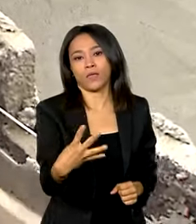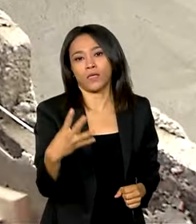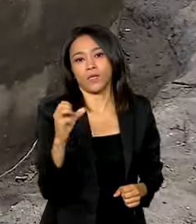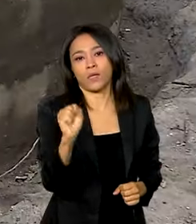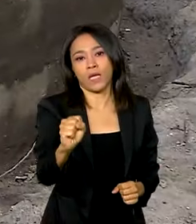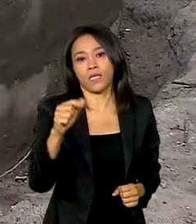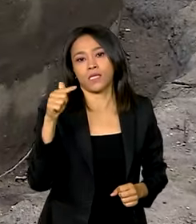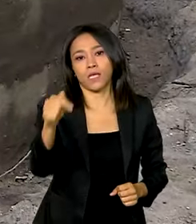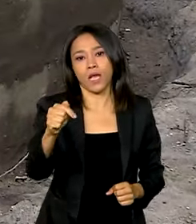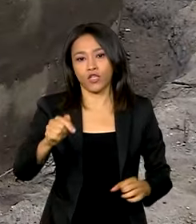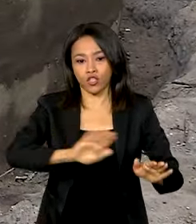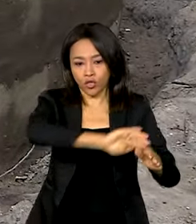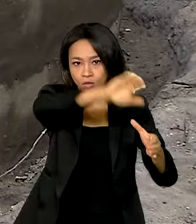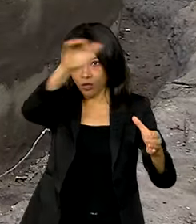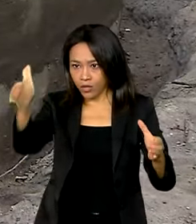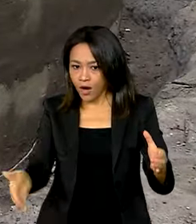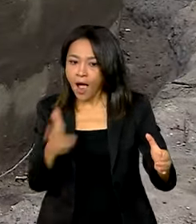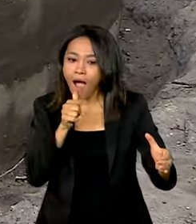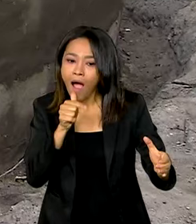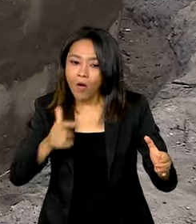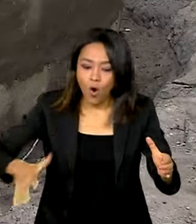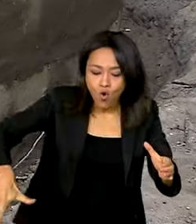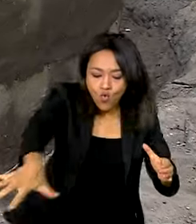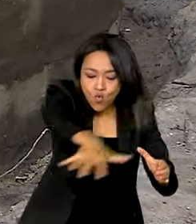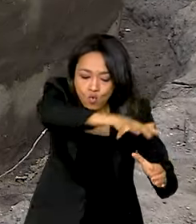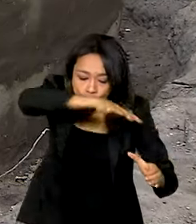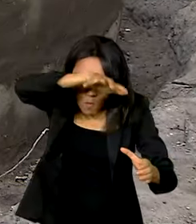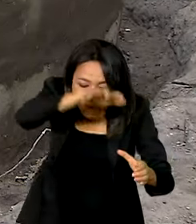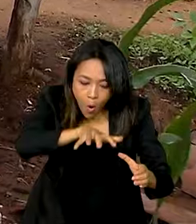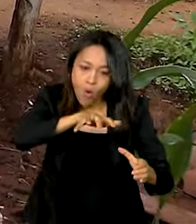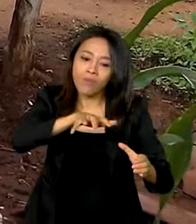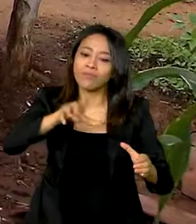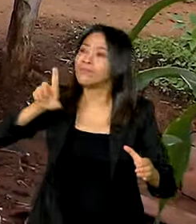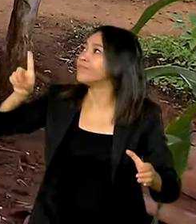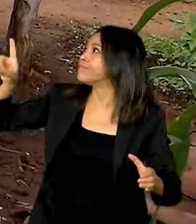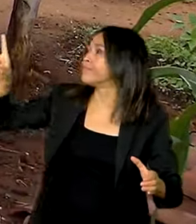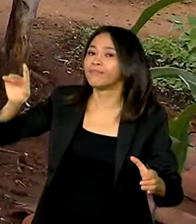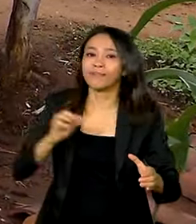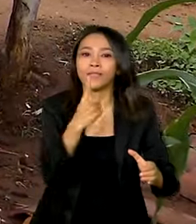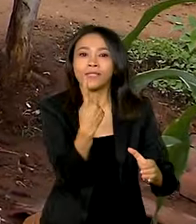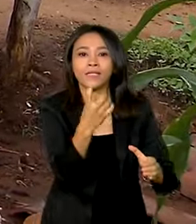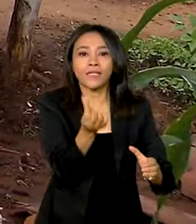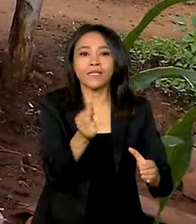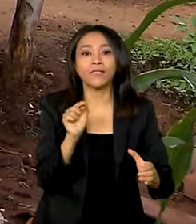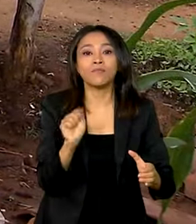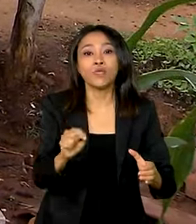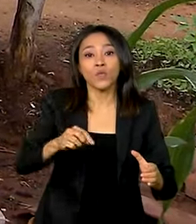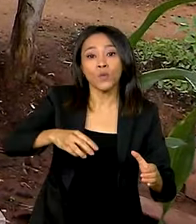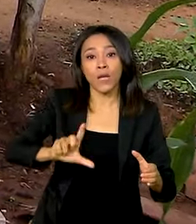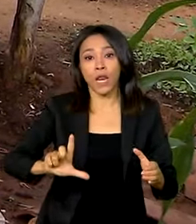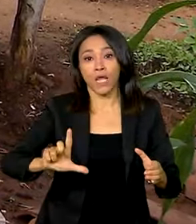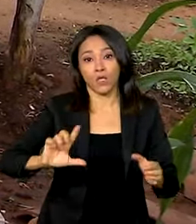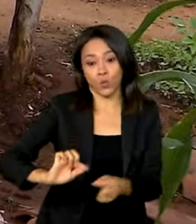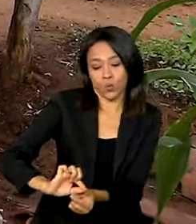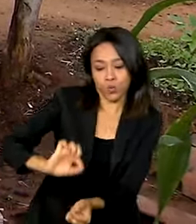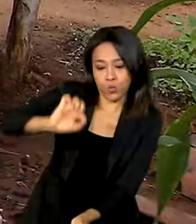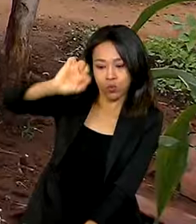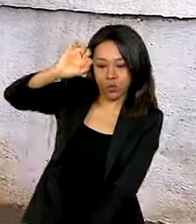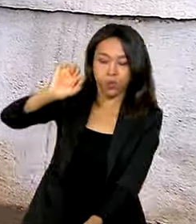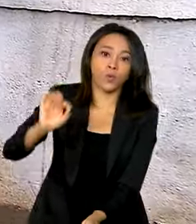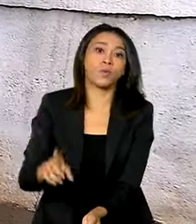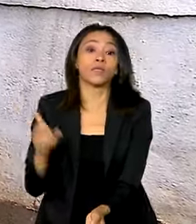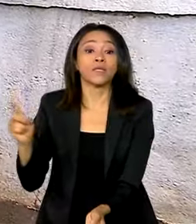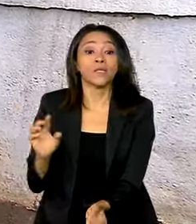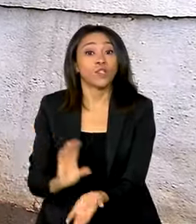2.487 cisternas de placa de 16 mil litros em 24 municípios. Investimento